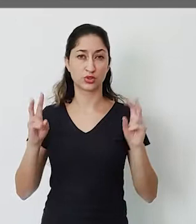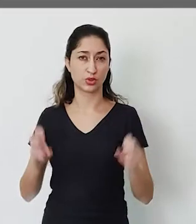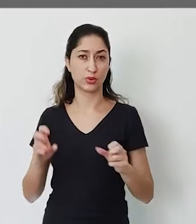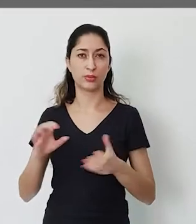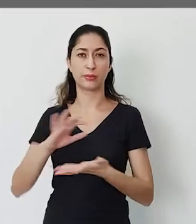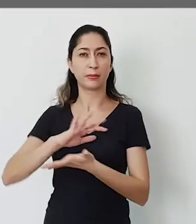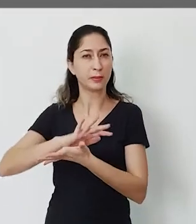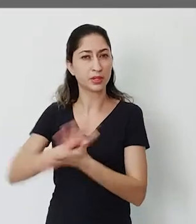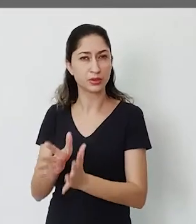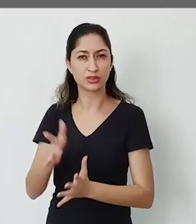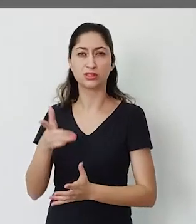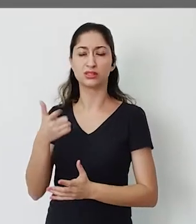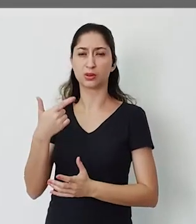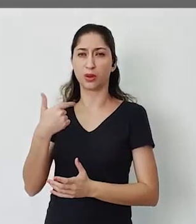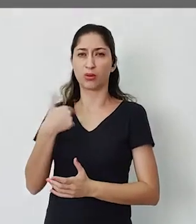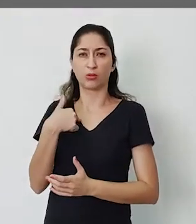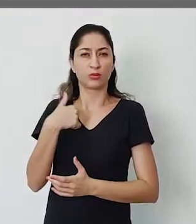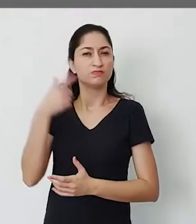O que mais?